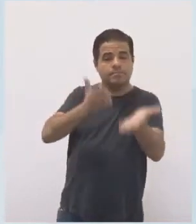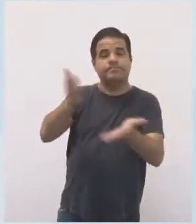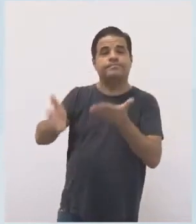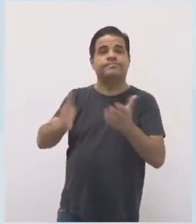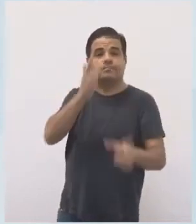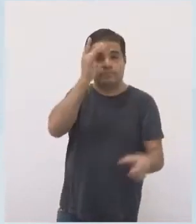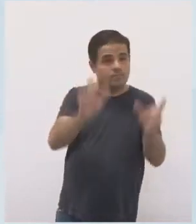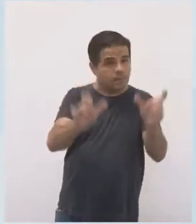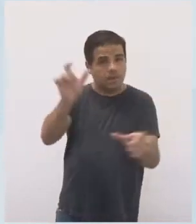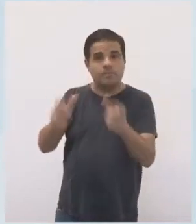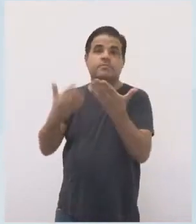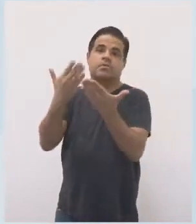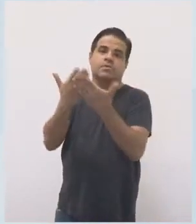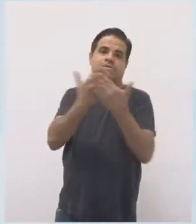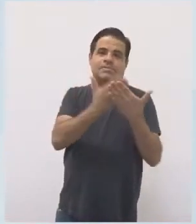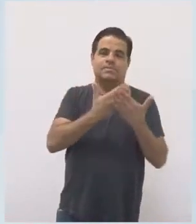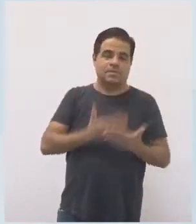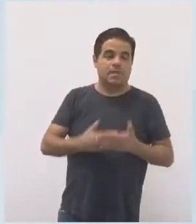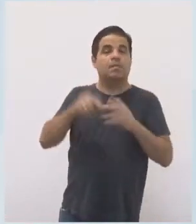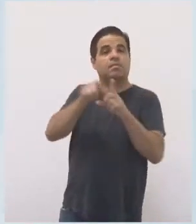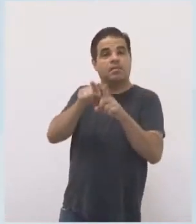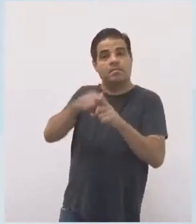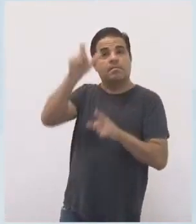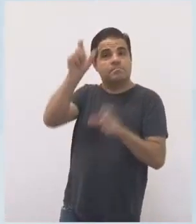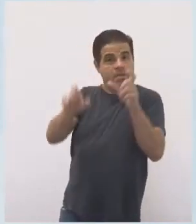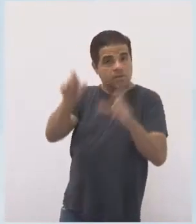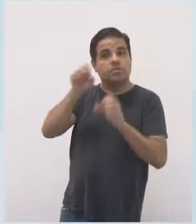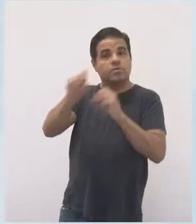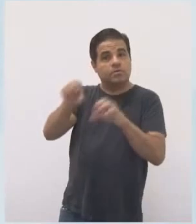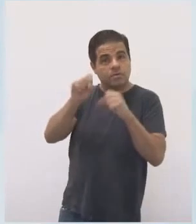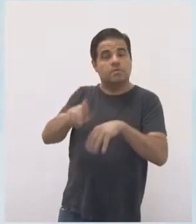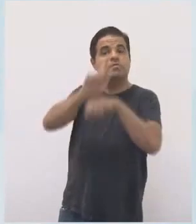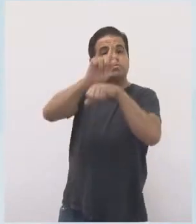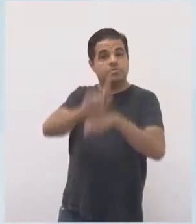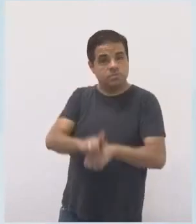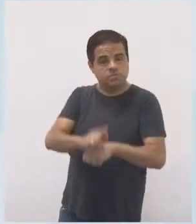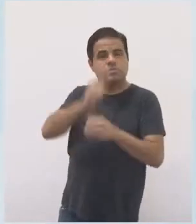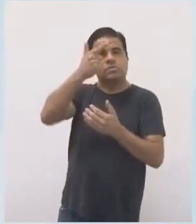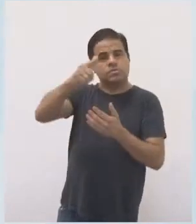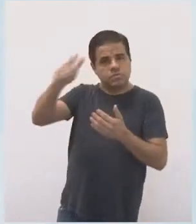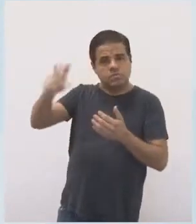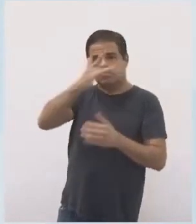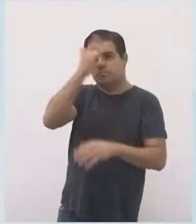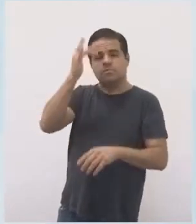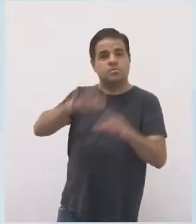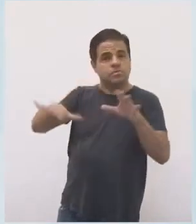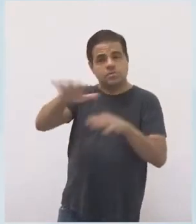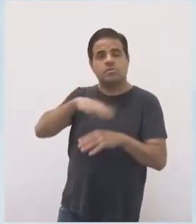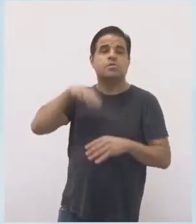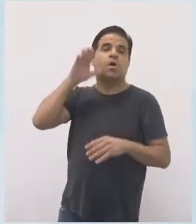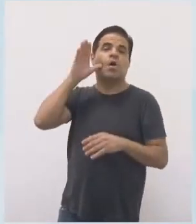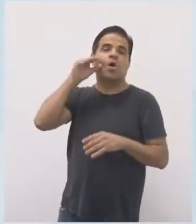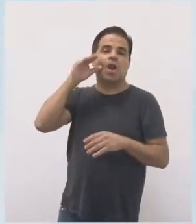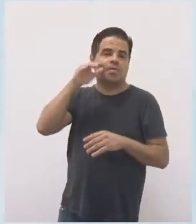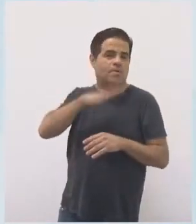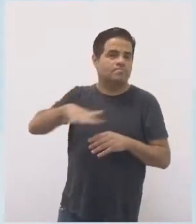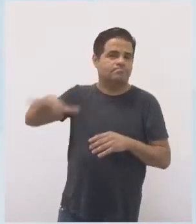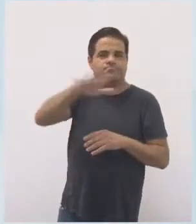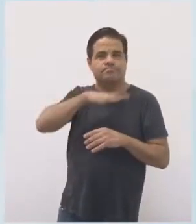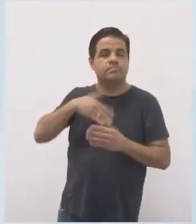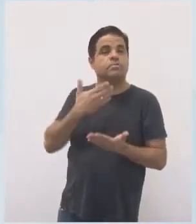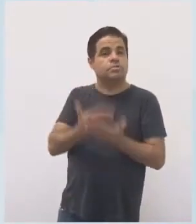os estudantes, quanto os educadores, os gestores e os demais colaboradores